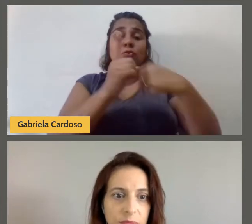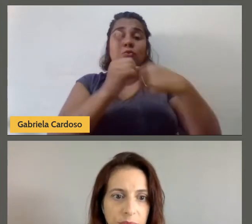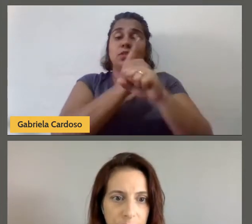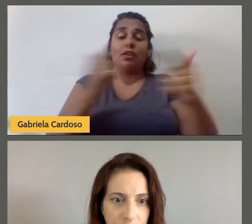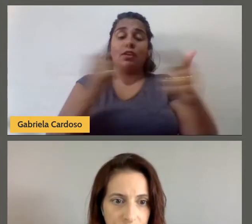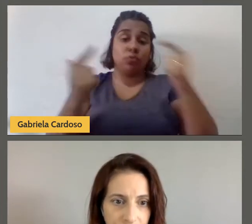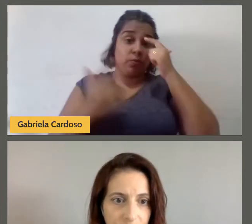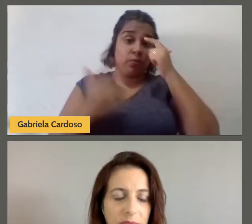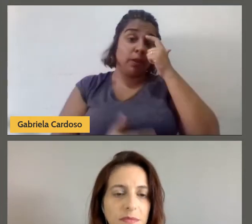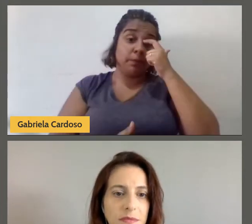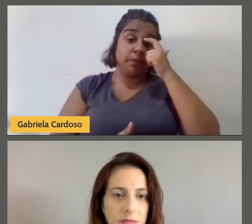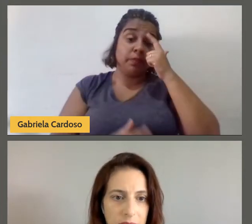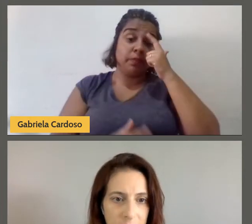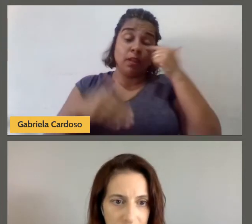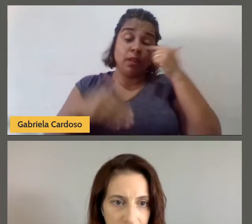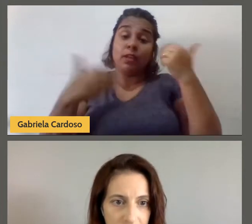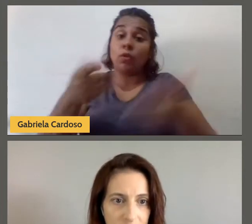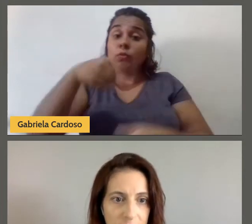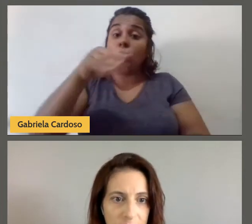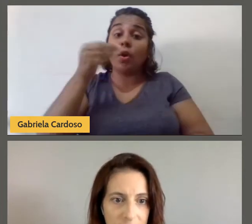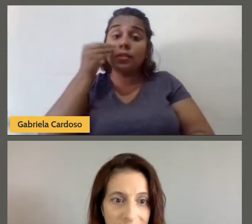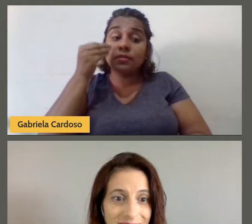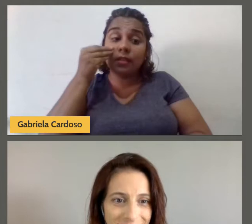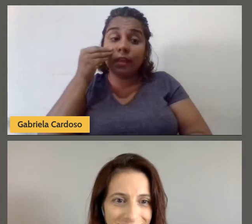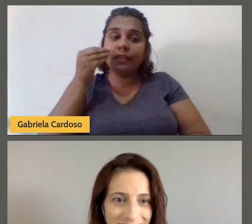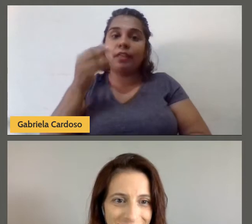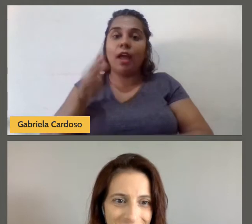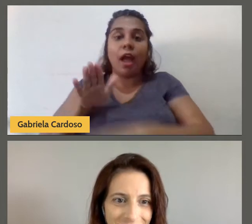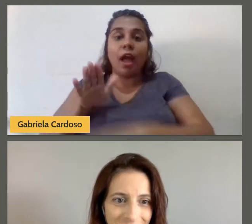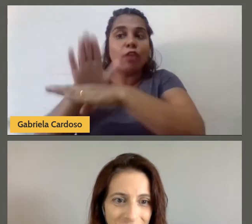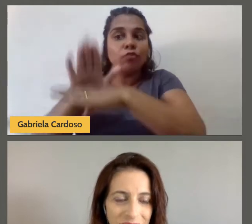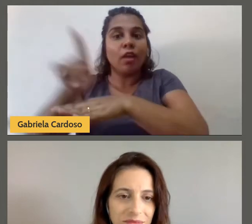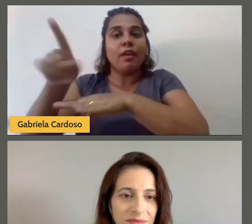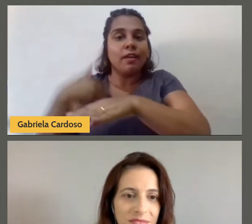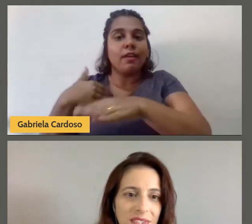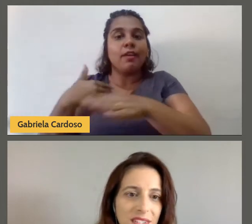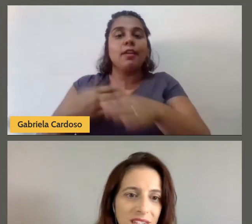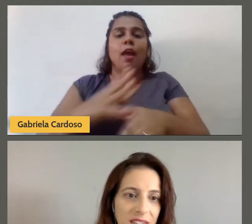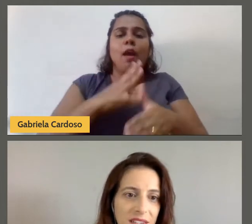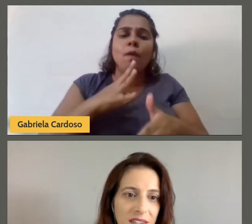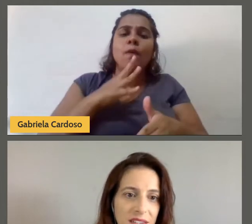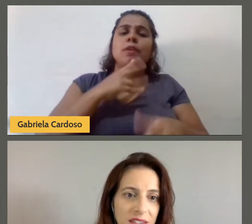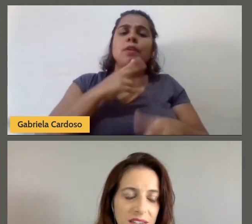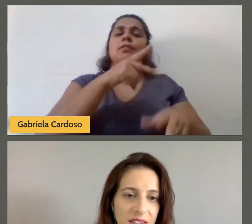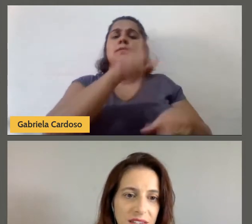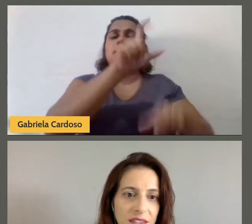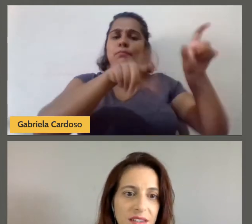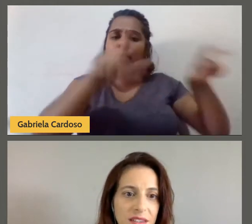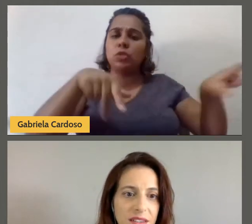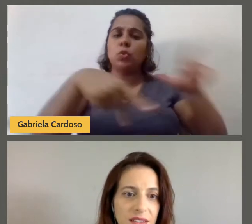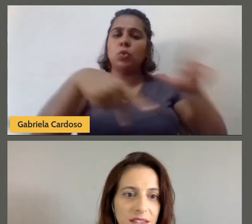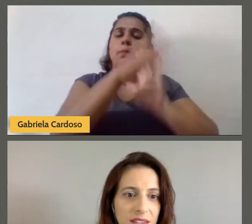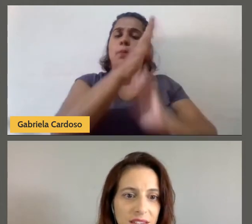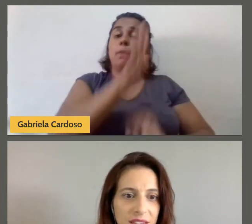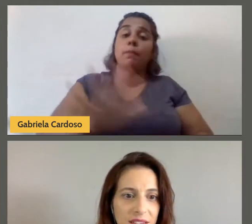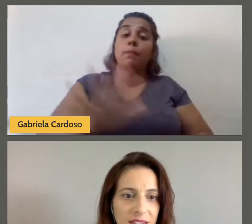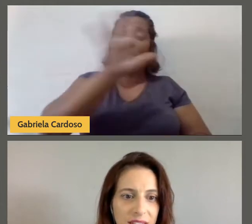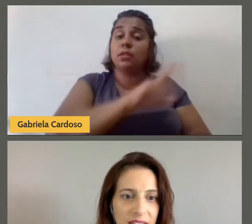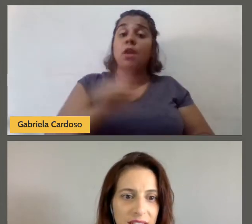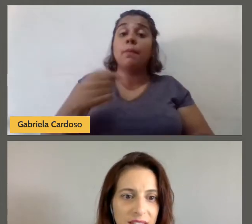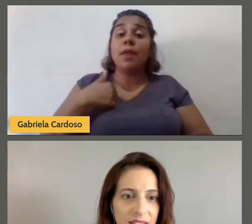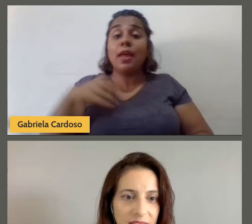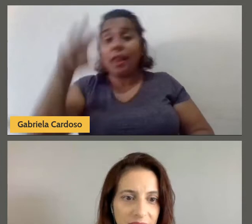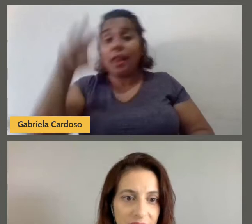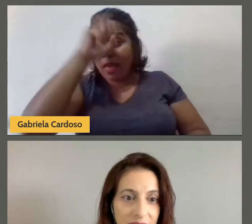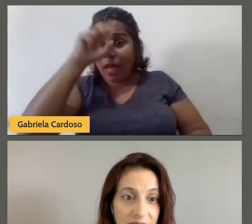conexão com a população brasileira, justamente para também promover esse encontro, estimular as pessoas a estarem em contato